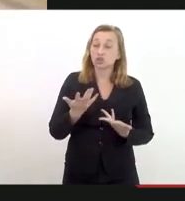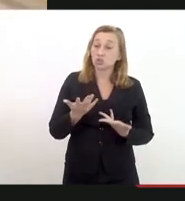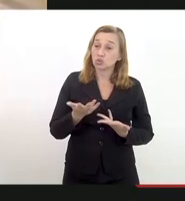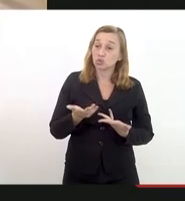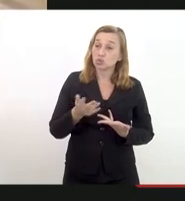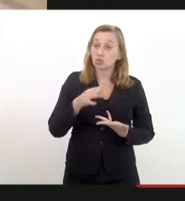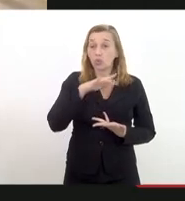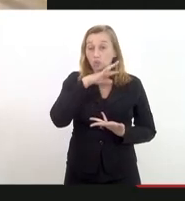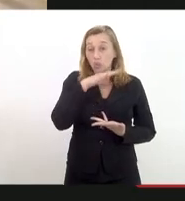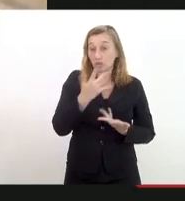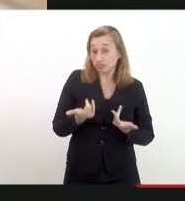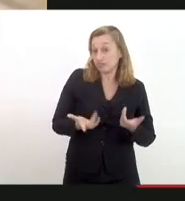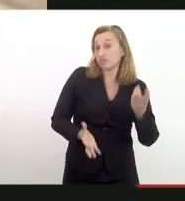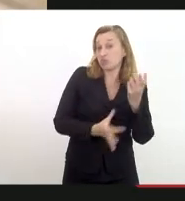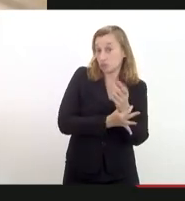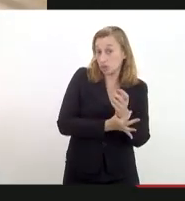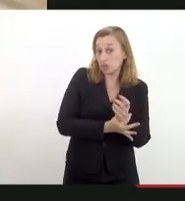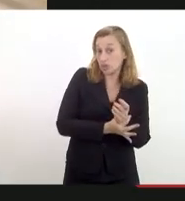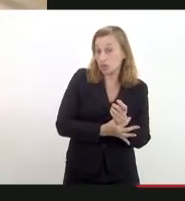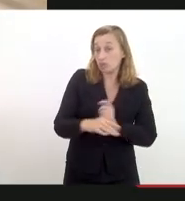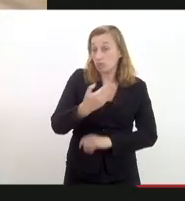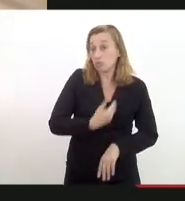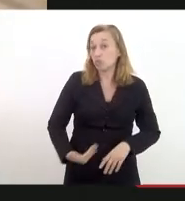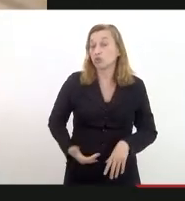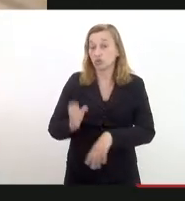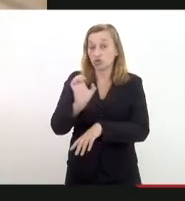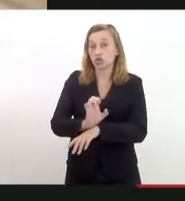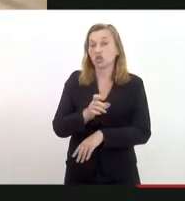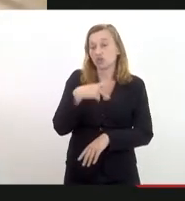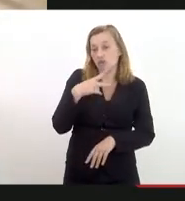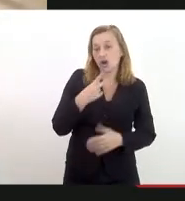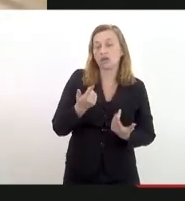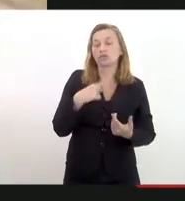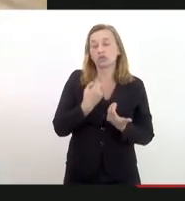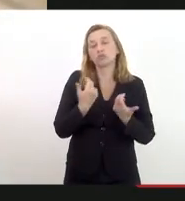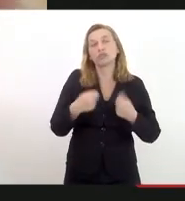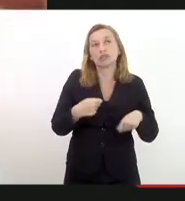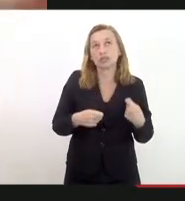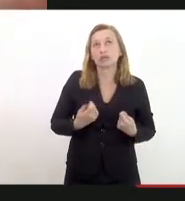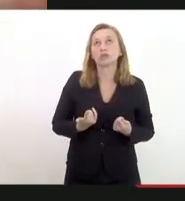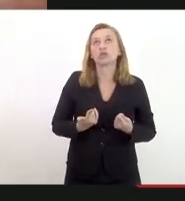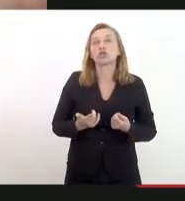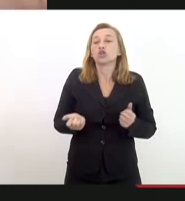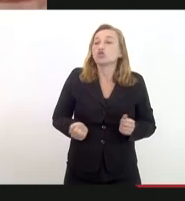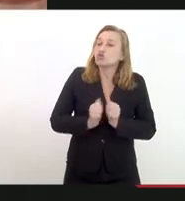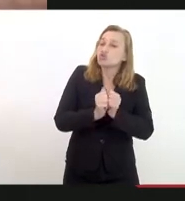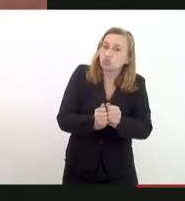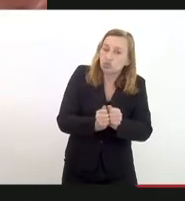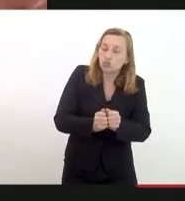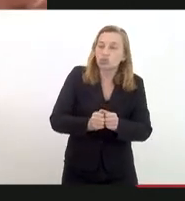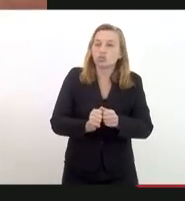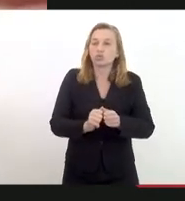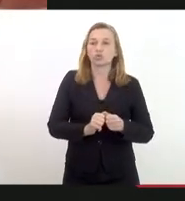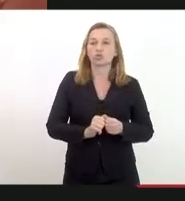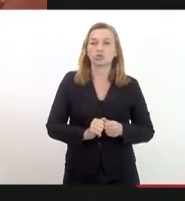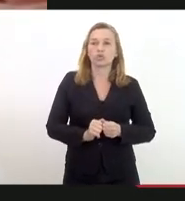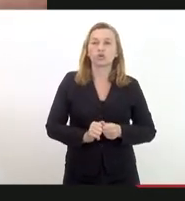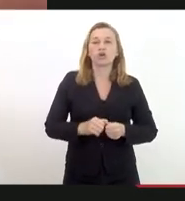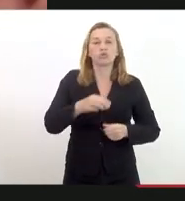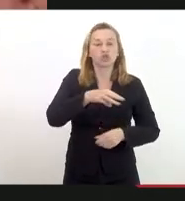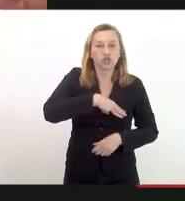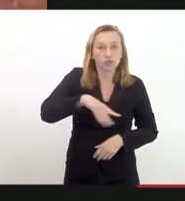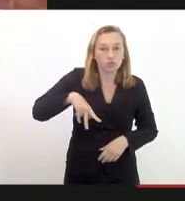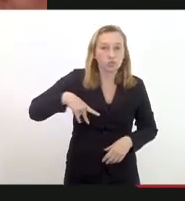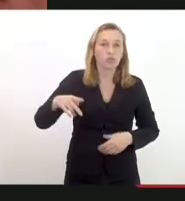de segurança pública do Estado, que eu digo que a gente precisa, junto com o Ministério